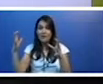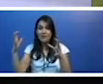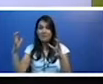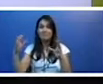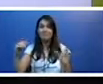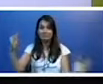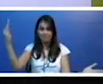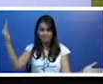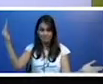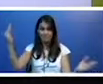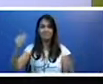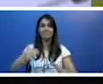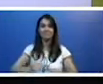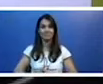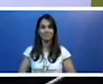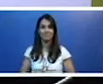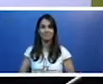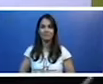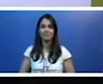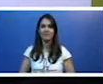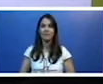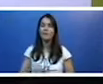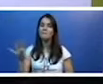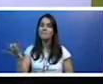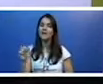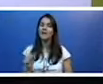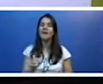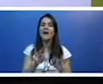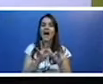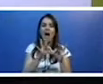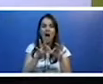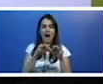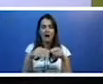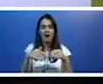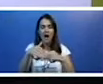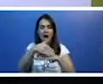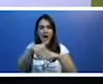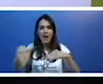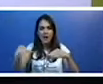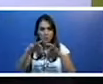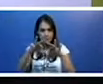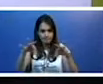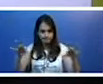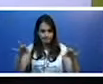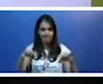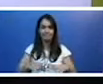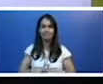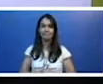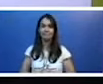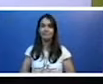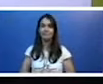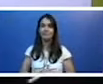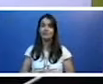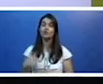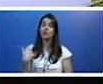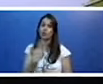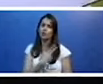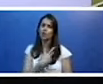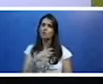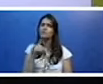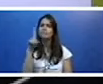isso. E considere as medidas que constam na planta. Tá. A gente vai